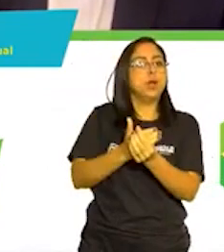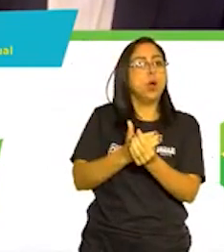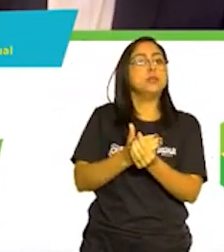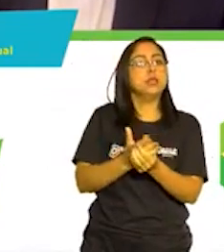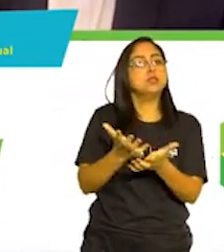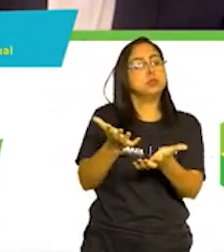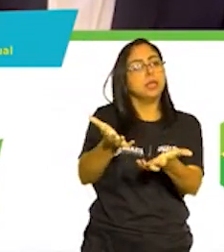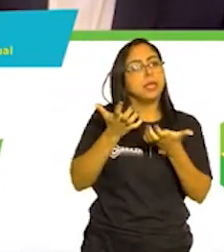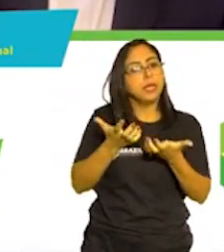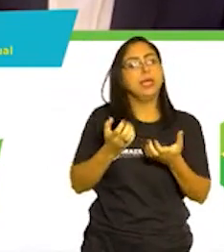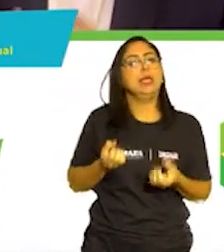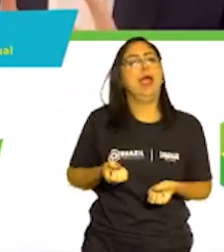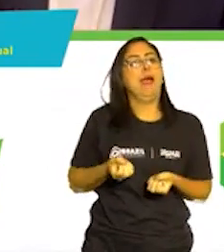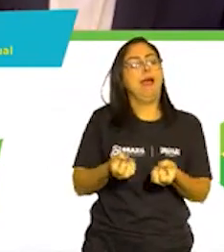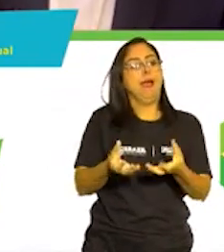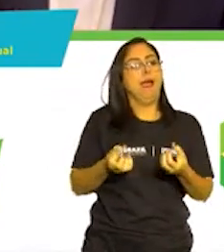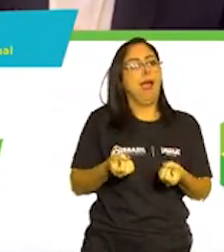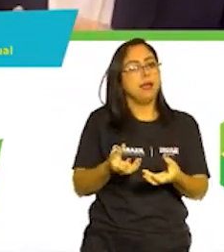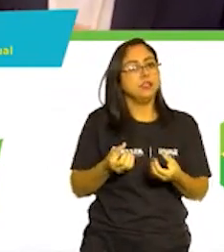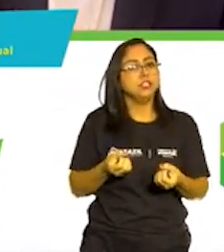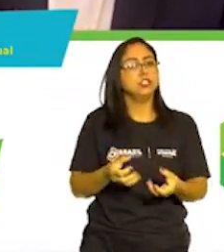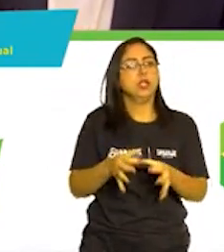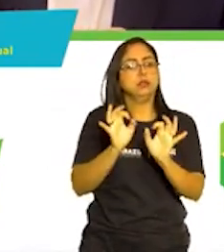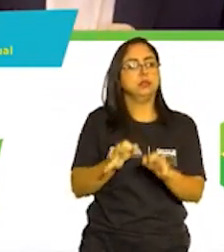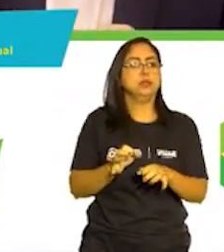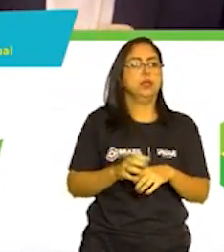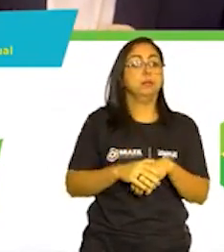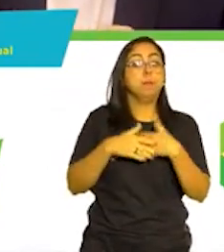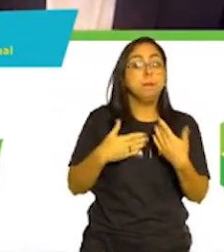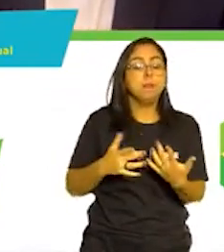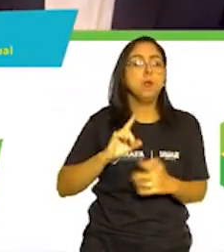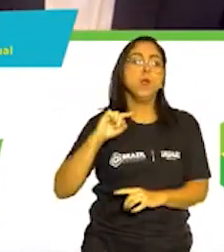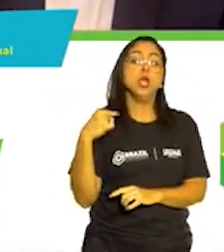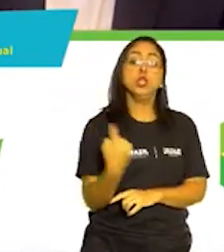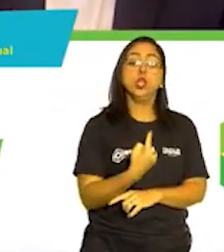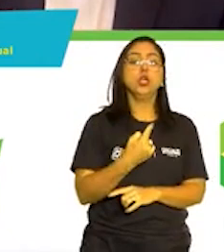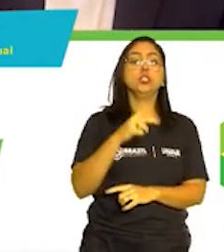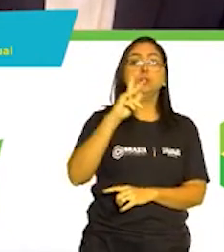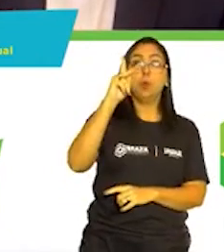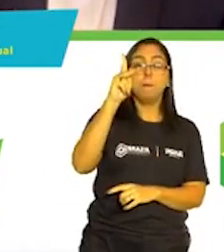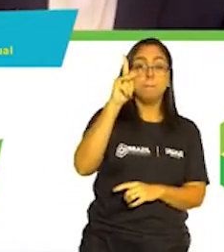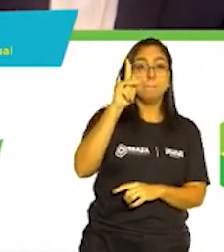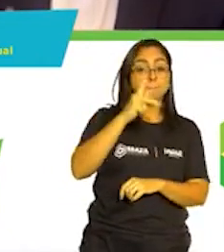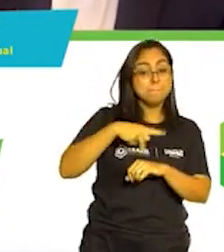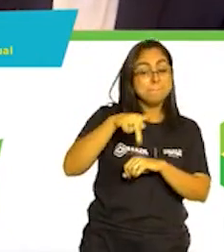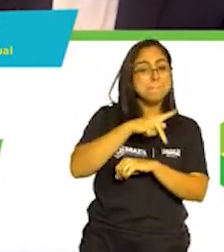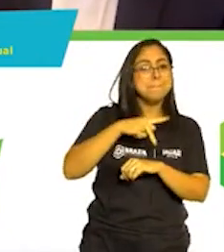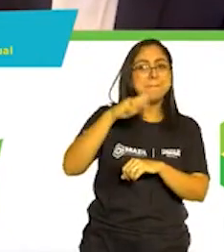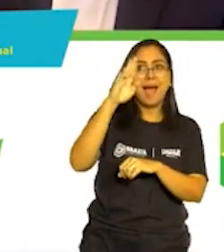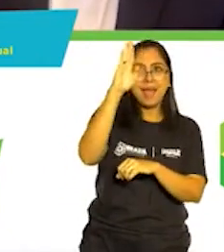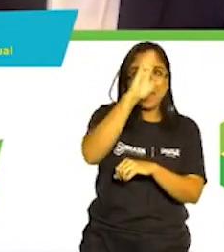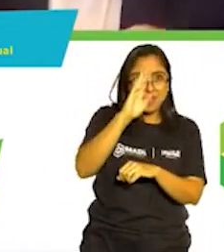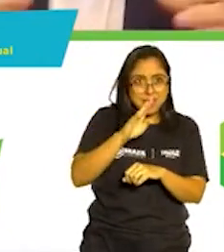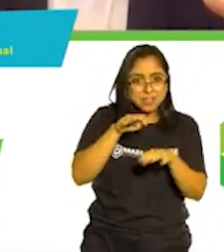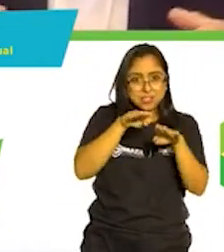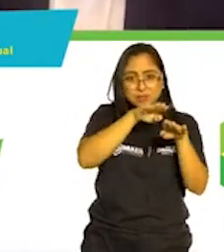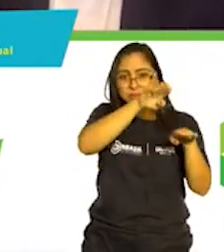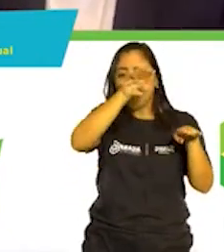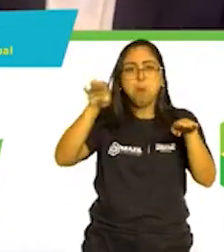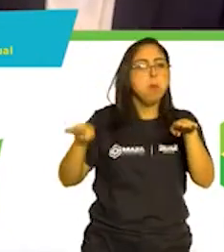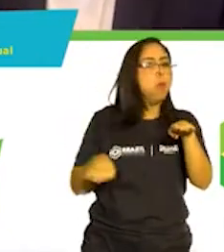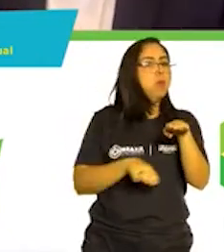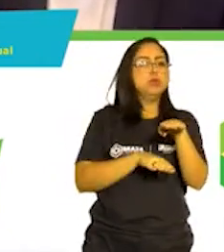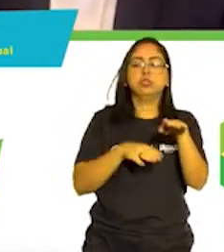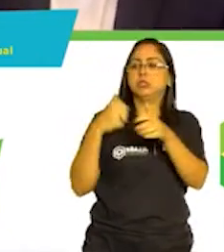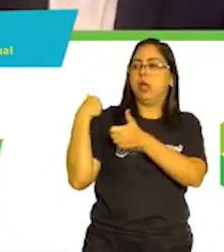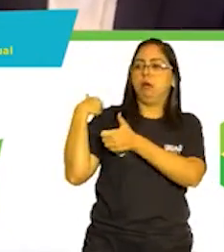gasto é importantíssima. A gente está no país, novamente, um país muito desigual, um país que você tem uma demanda natural, por ser muito desigual,